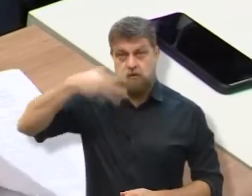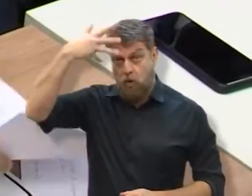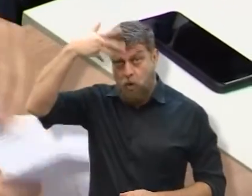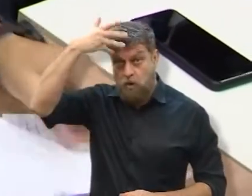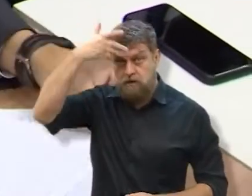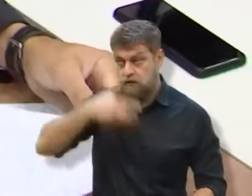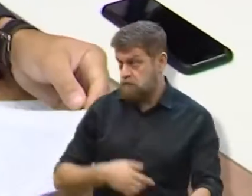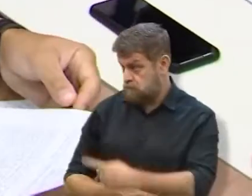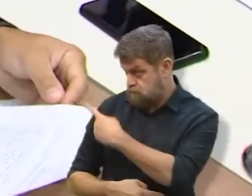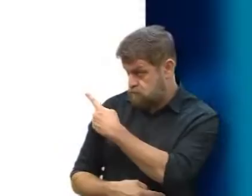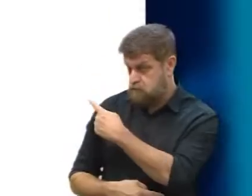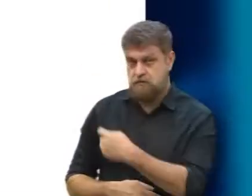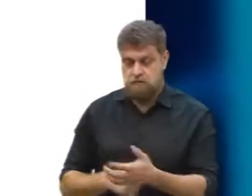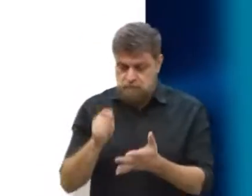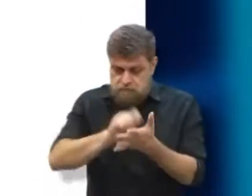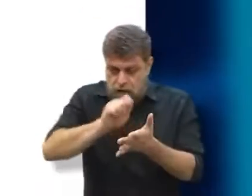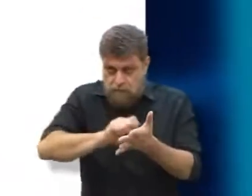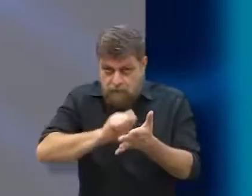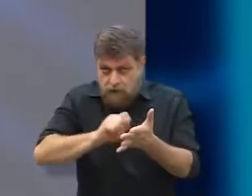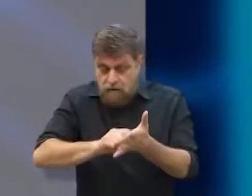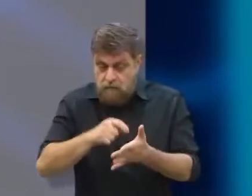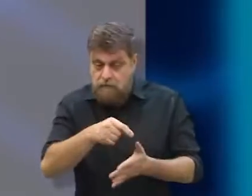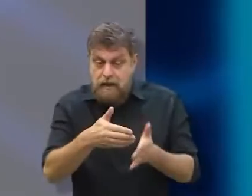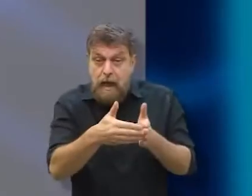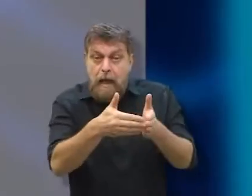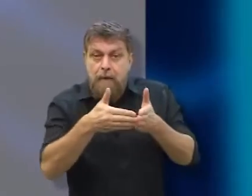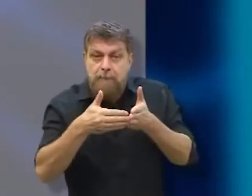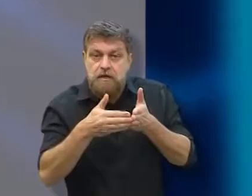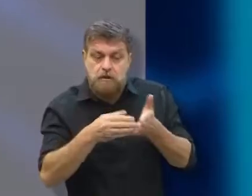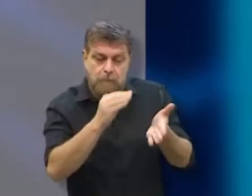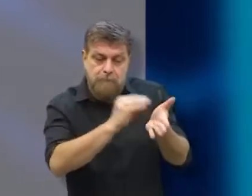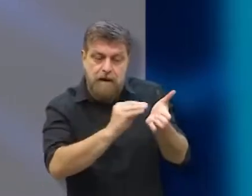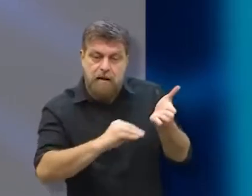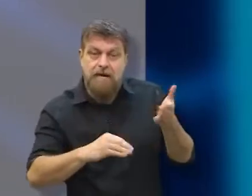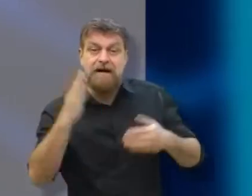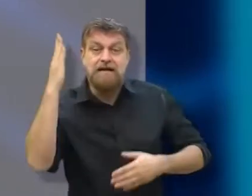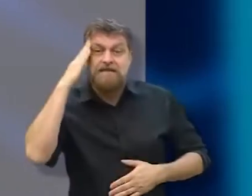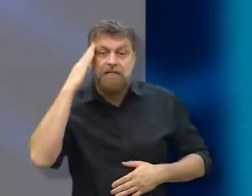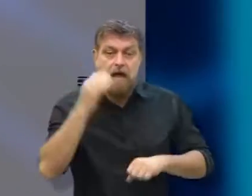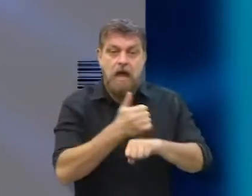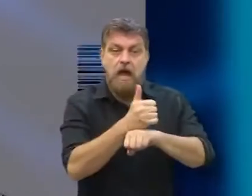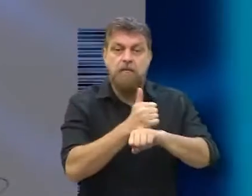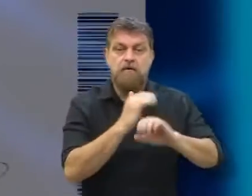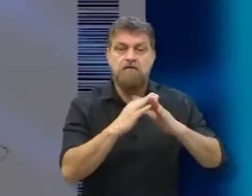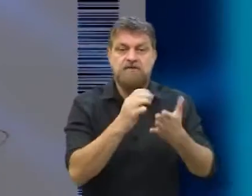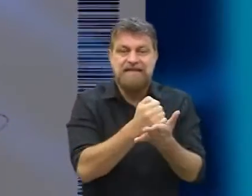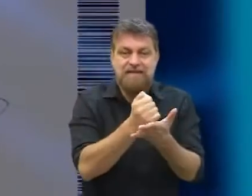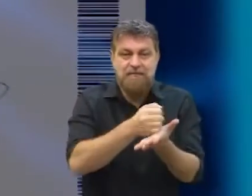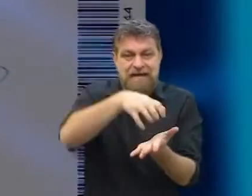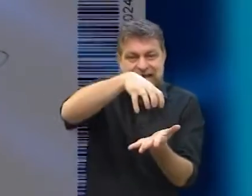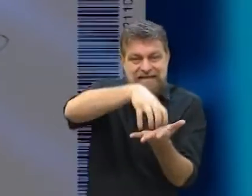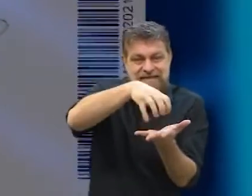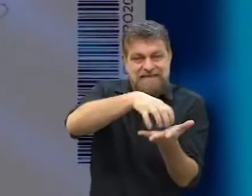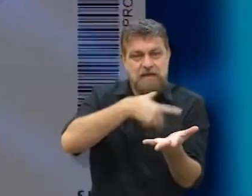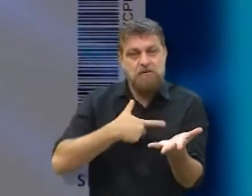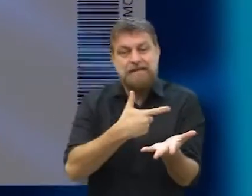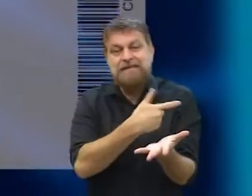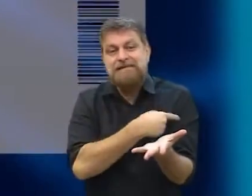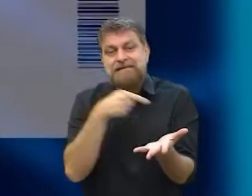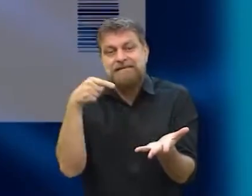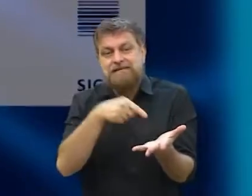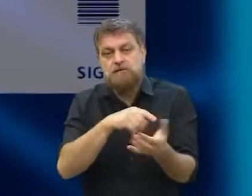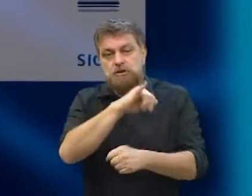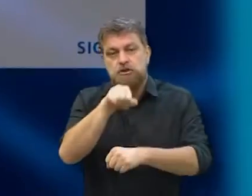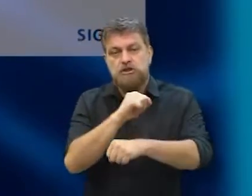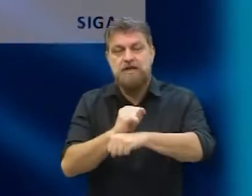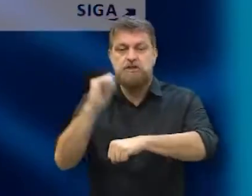O vereador Rodrigo da Farmadic apresentou um requerimento onde solicita informações sobre a falta de farmacêuticos na Unidade Básica de Saúde